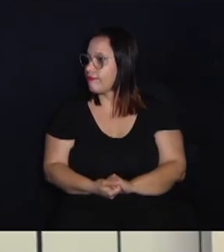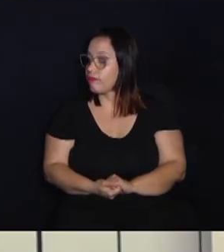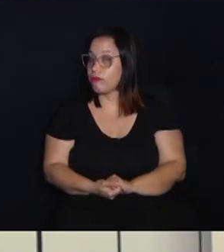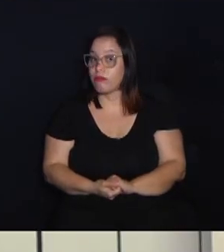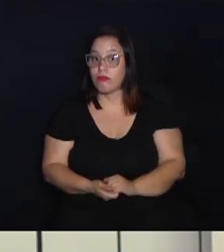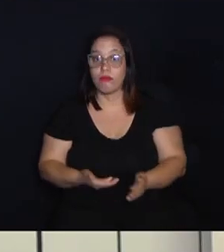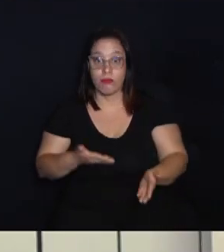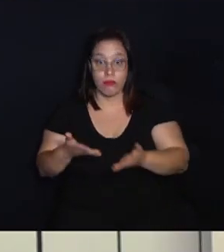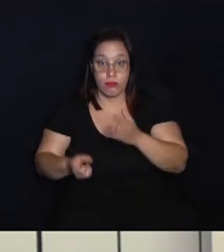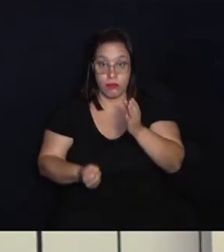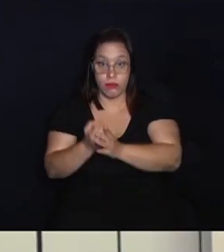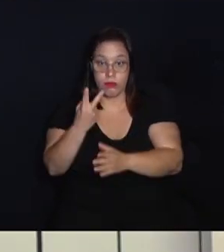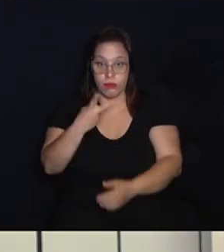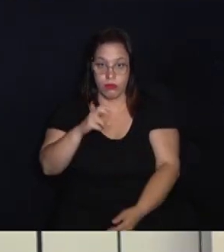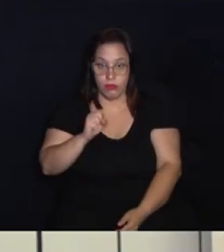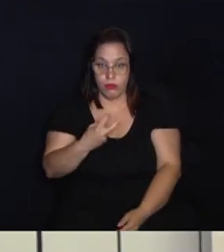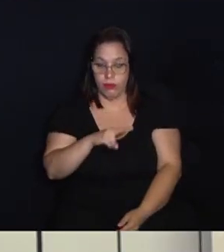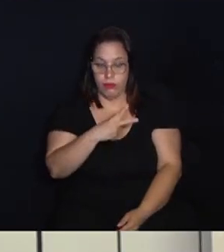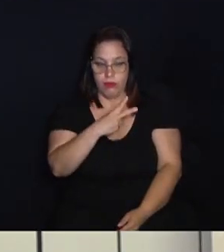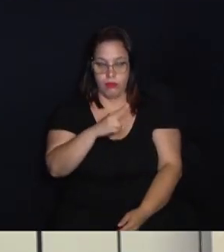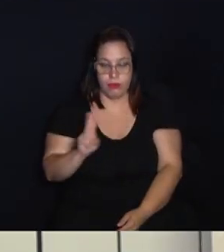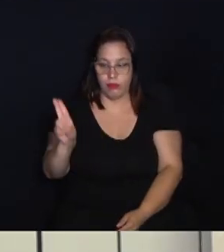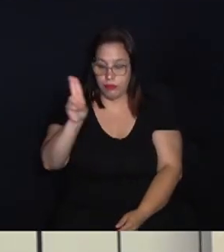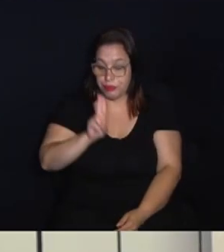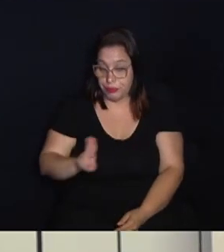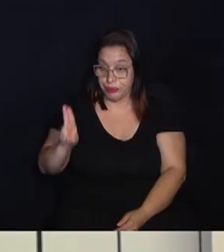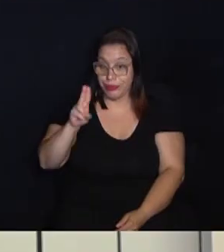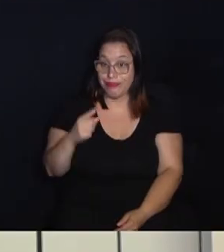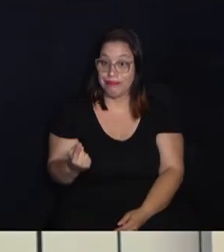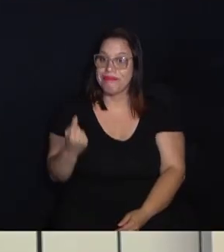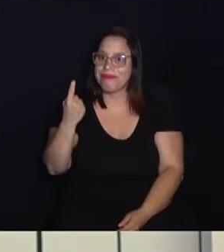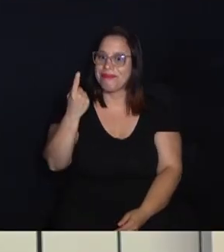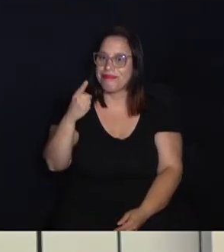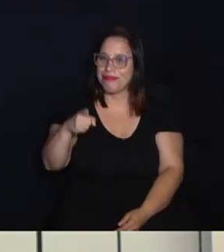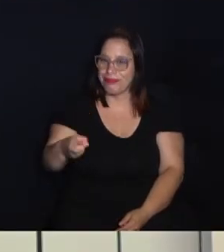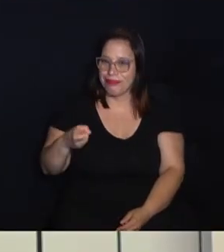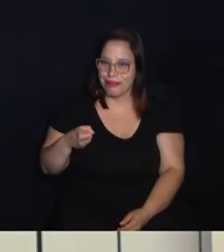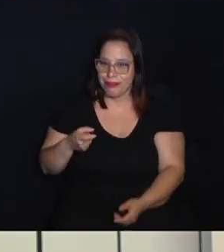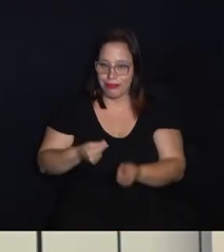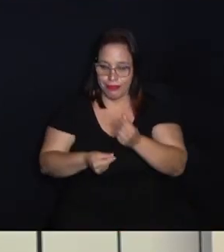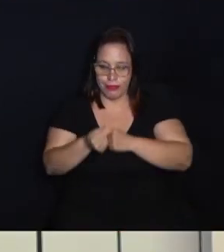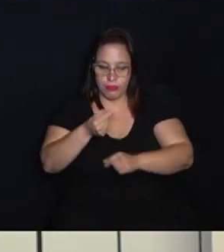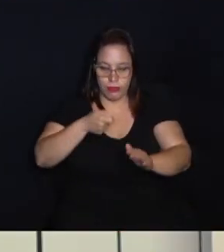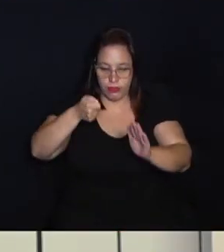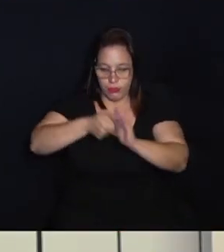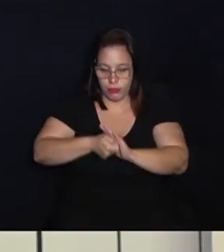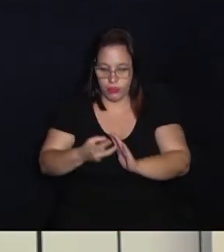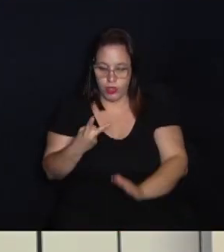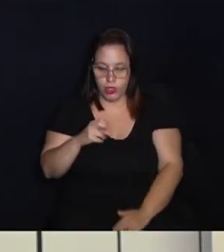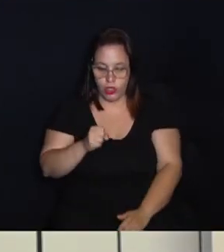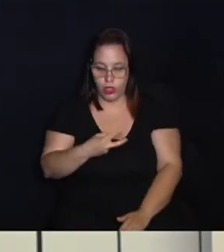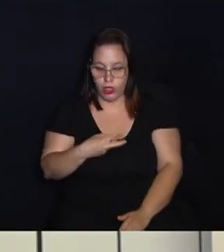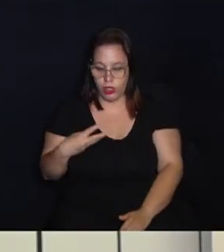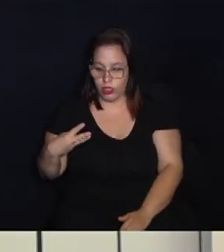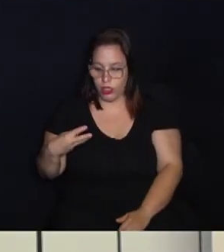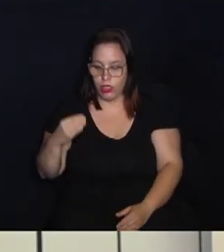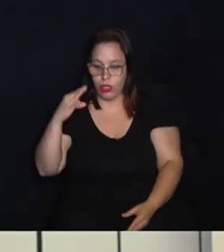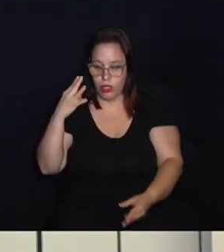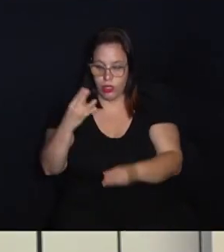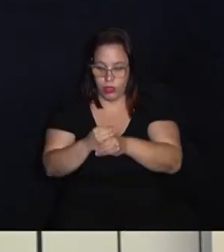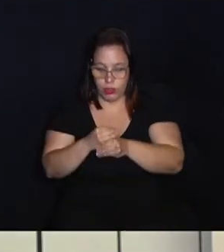Criadas em 2022 e utilizadas pela primeira vez no Orçamento Municipal de 2023, as